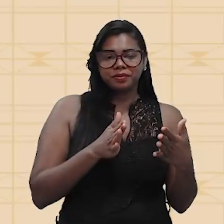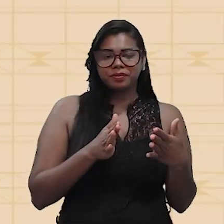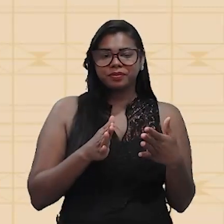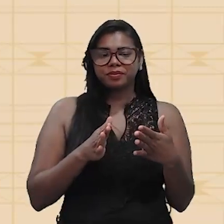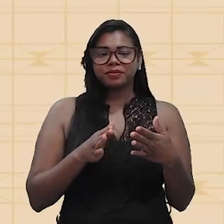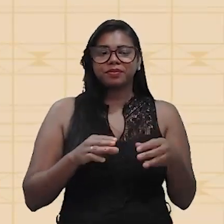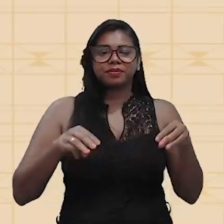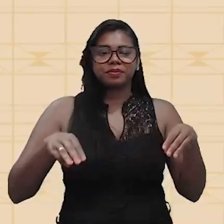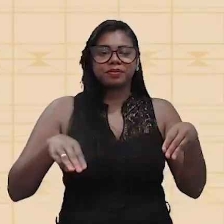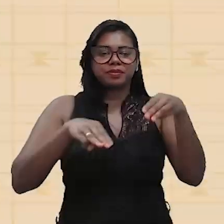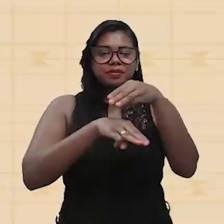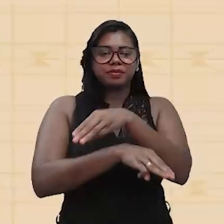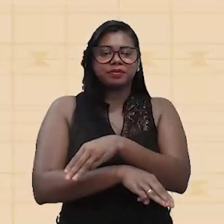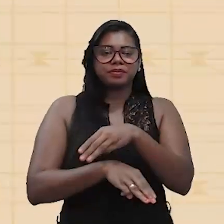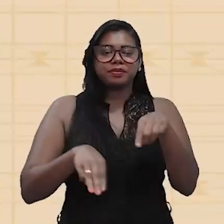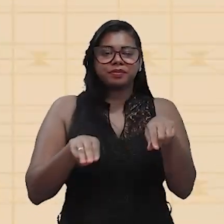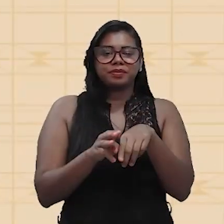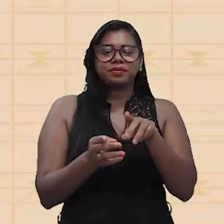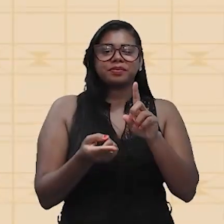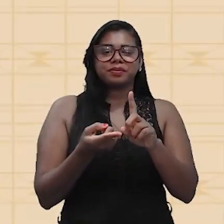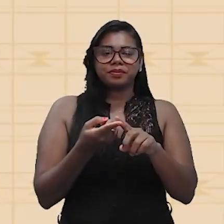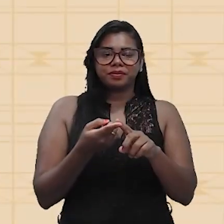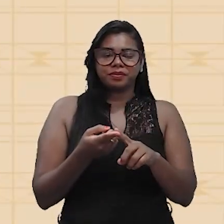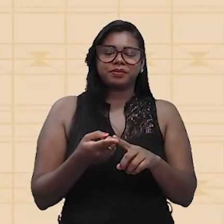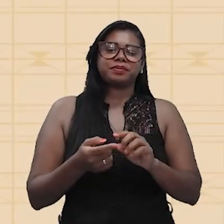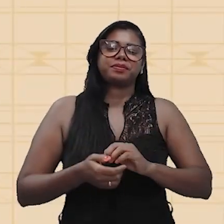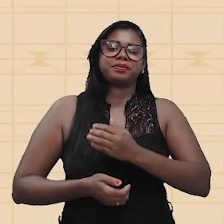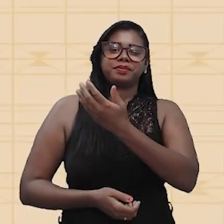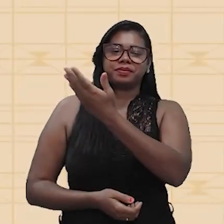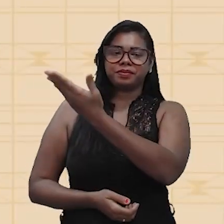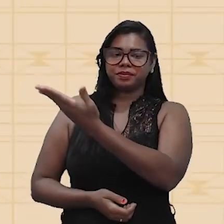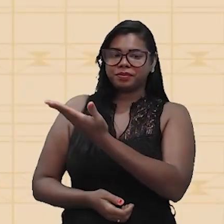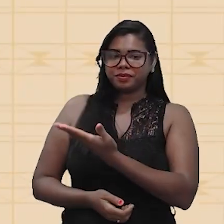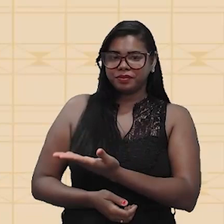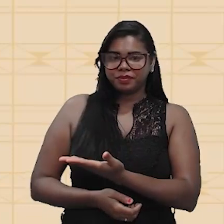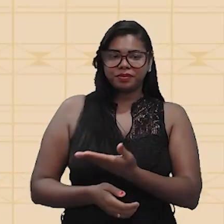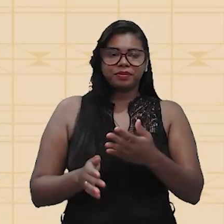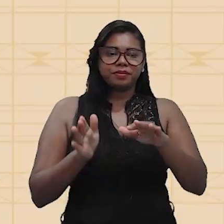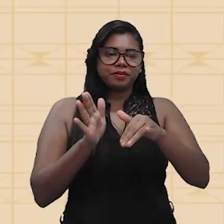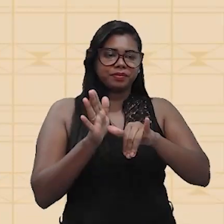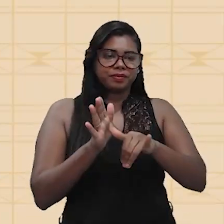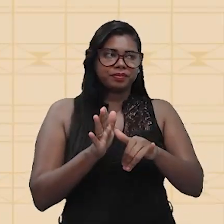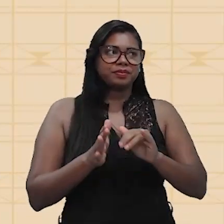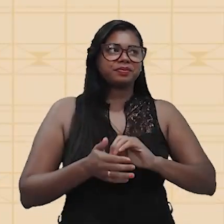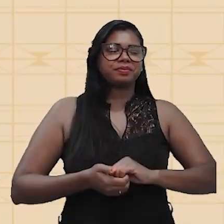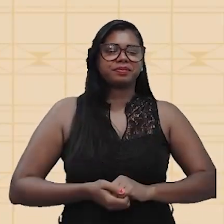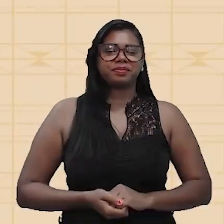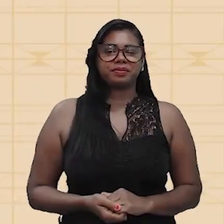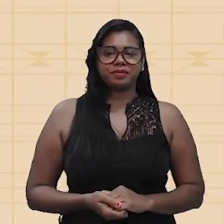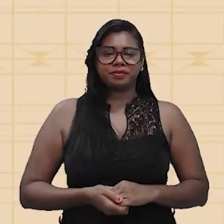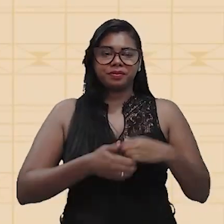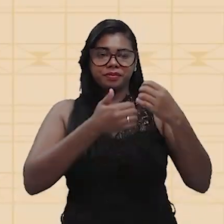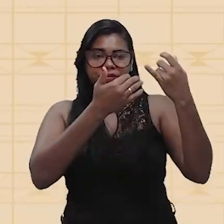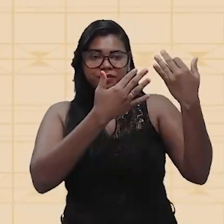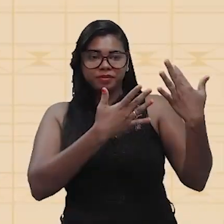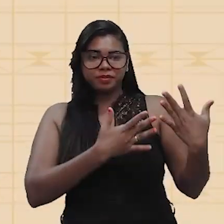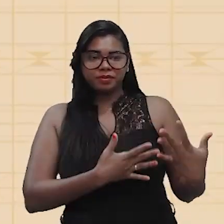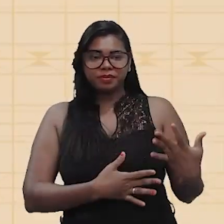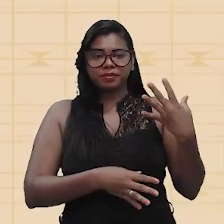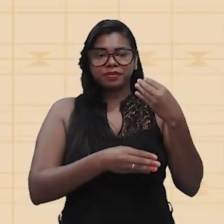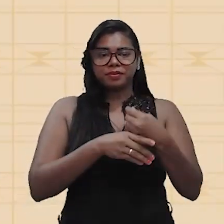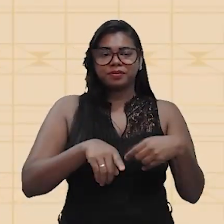isso caracteriza um gerador, belezinha? Nesse caso, a gente vai falar da associação desses